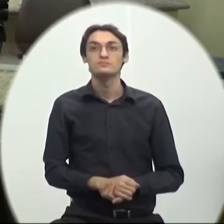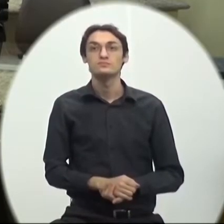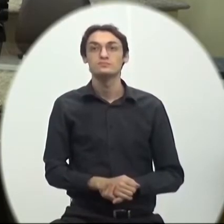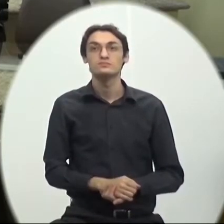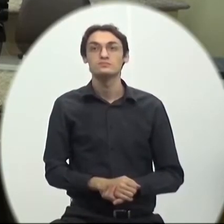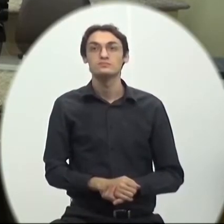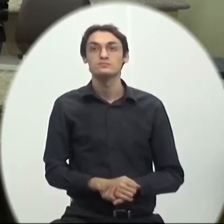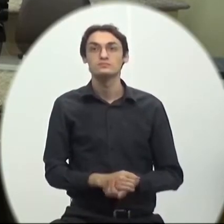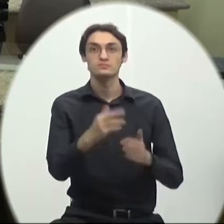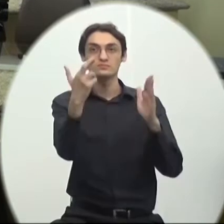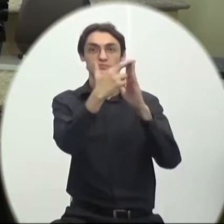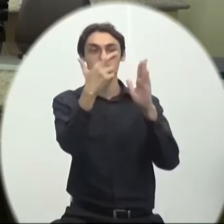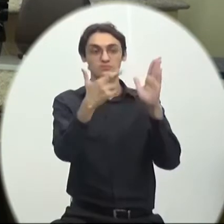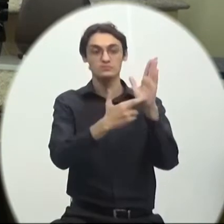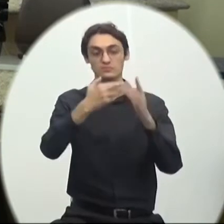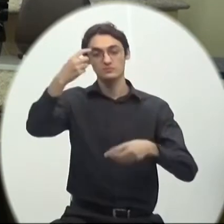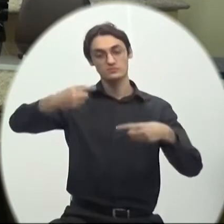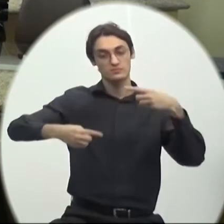em discussão.